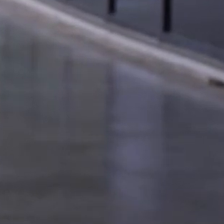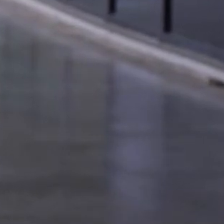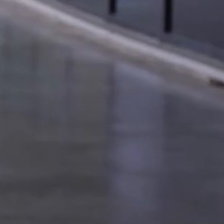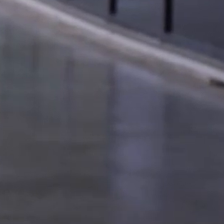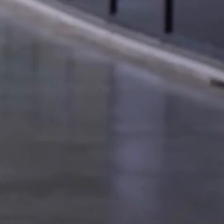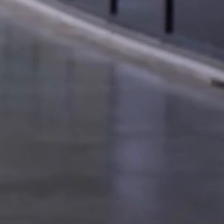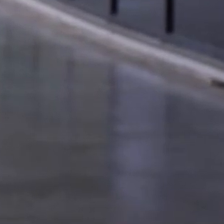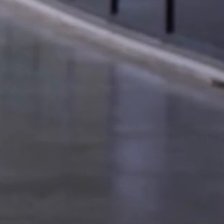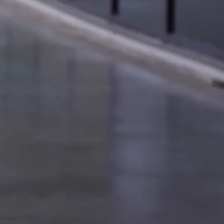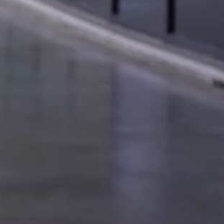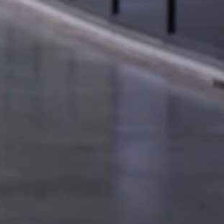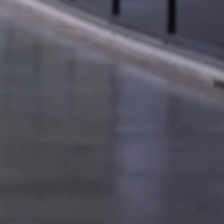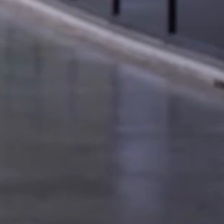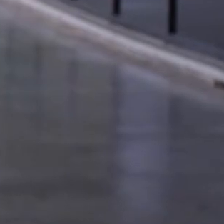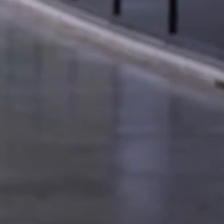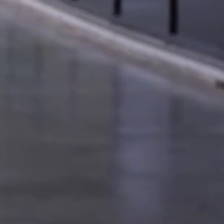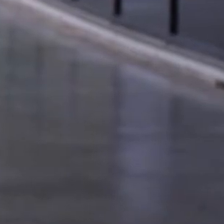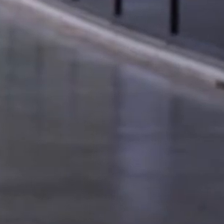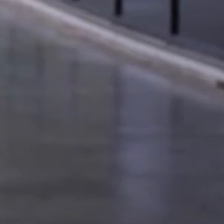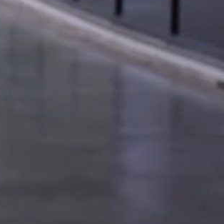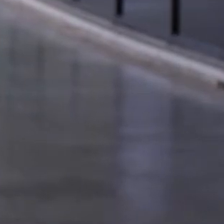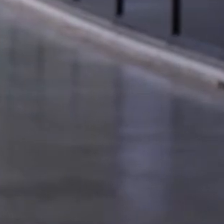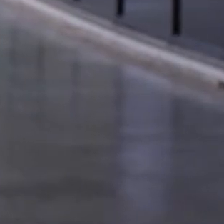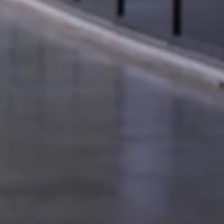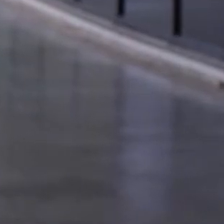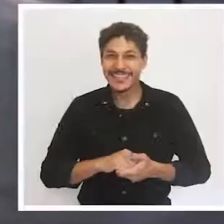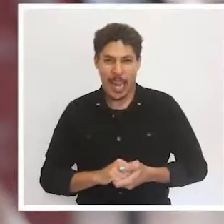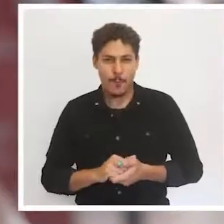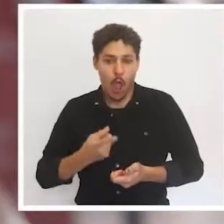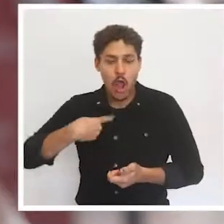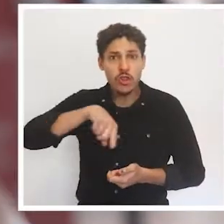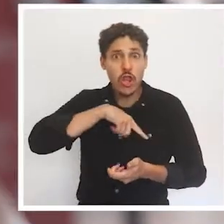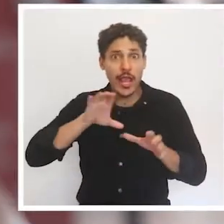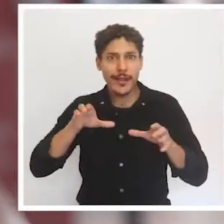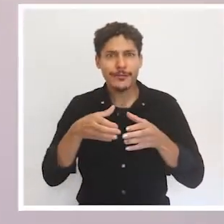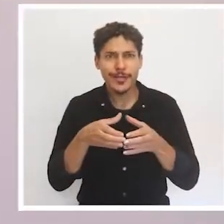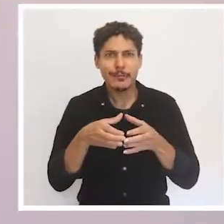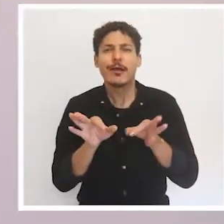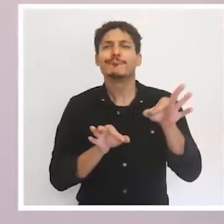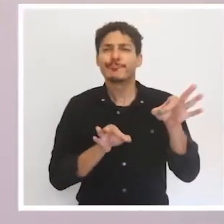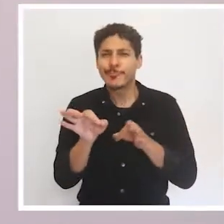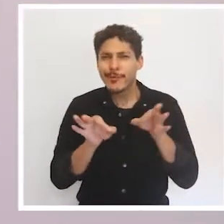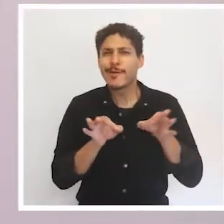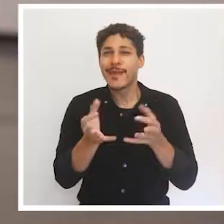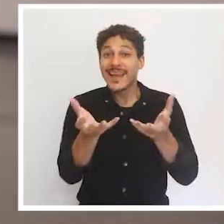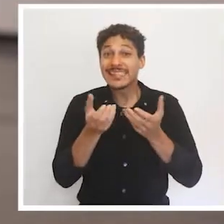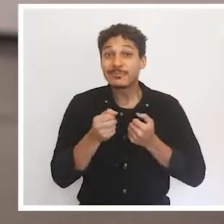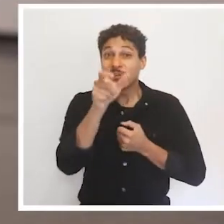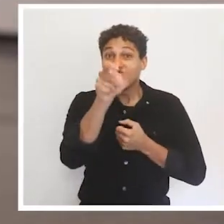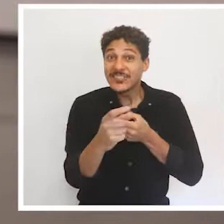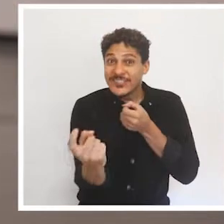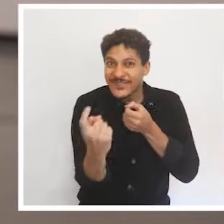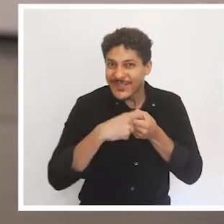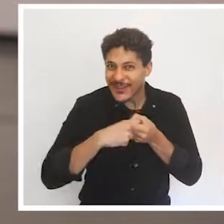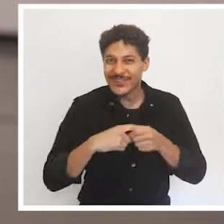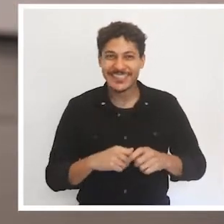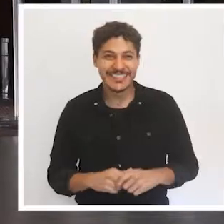Você reencontrará o MAN mais seguro. Nossa equipe está preparada para receber você de